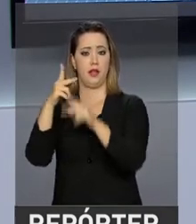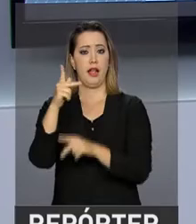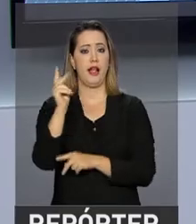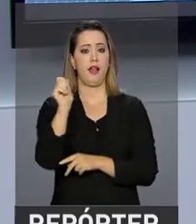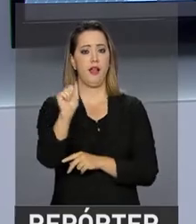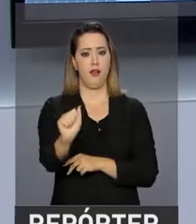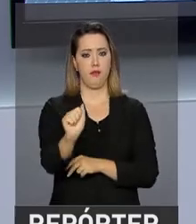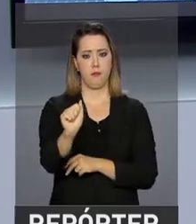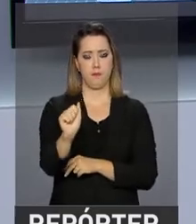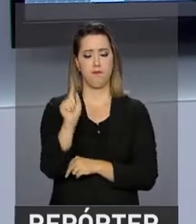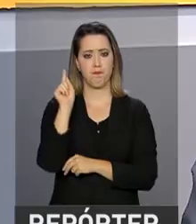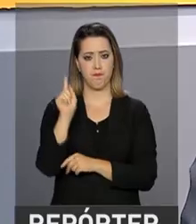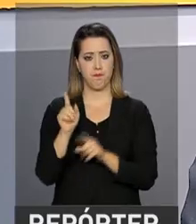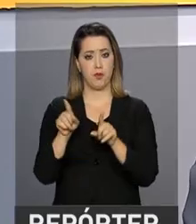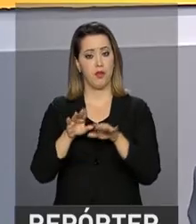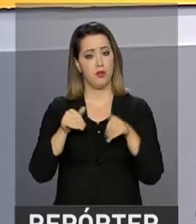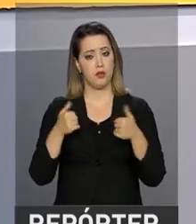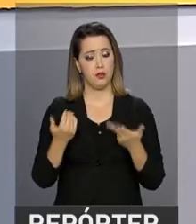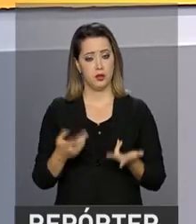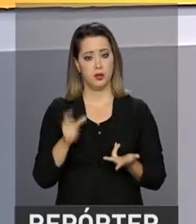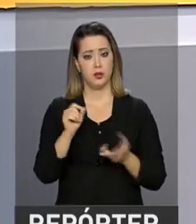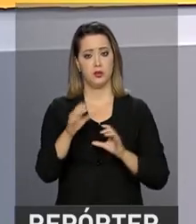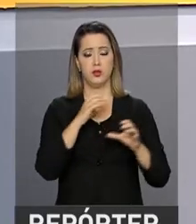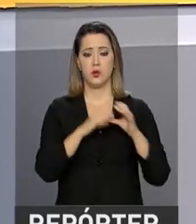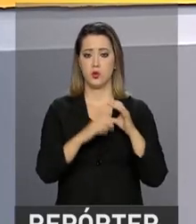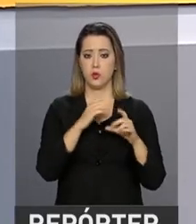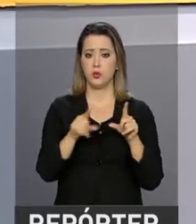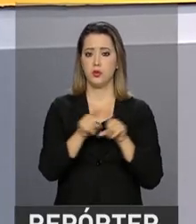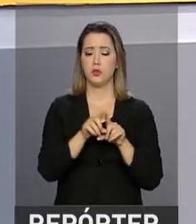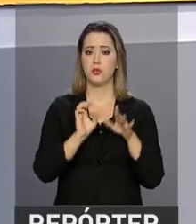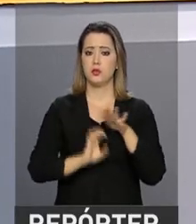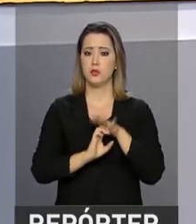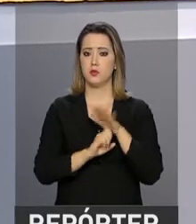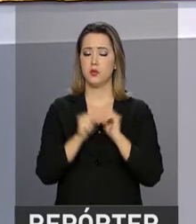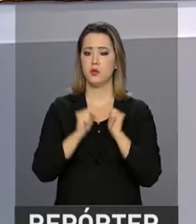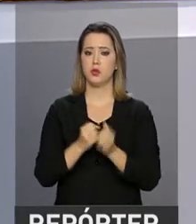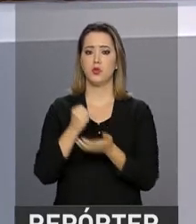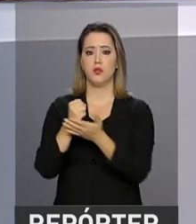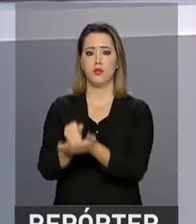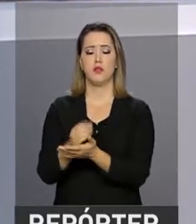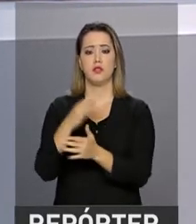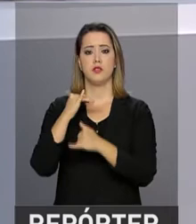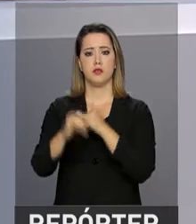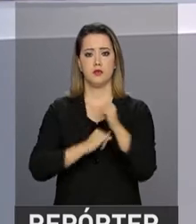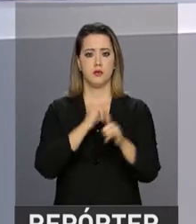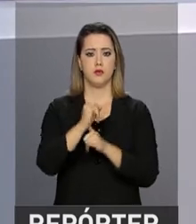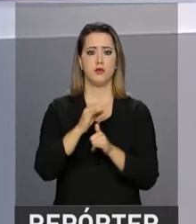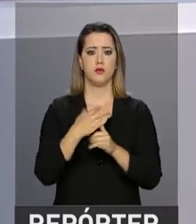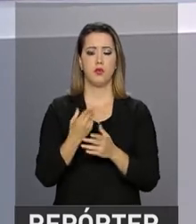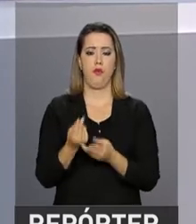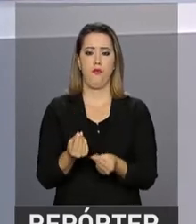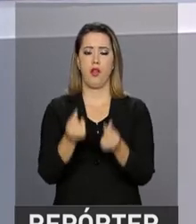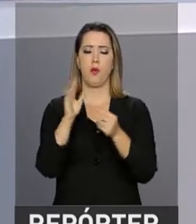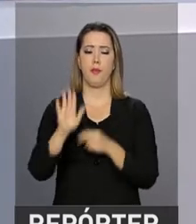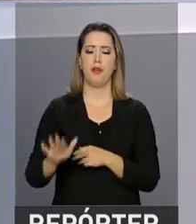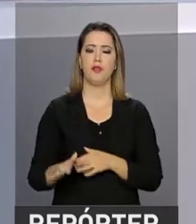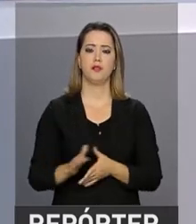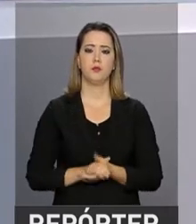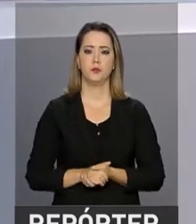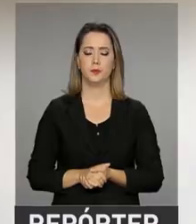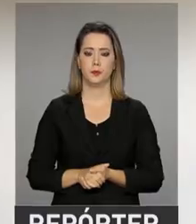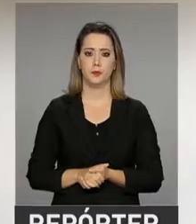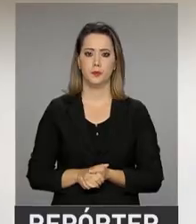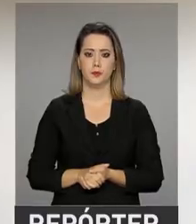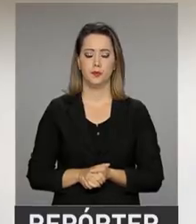comunicações estratégicas. Com isso, as operadoras vencedoras vão poder oferecer conexão de internet a preços mais baixos.